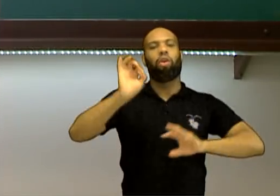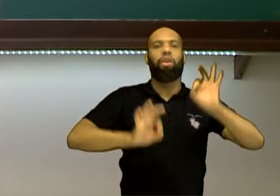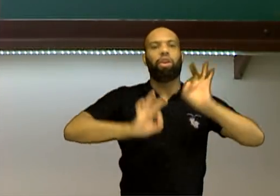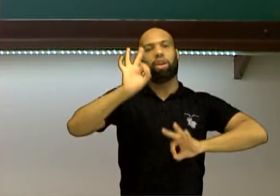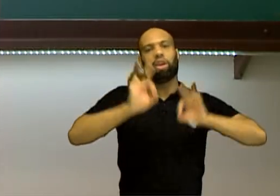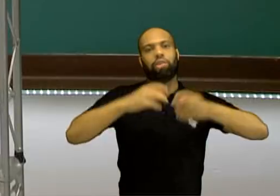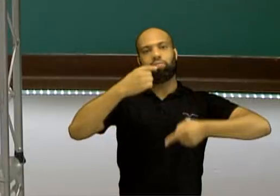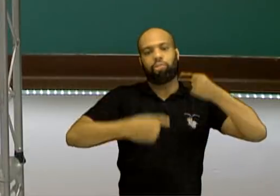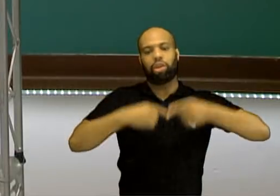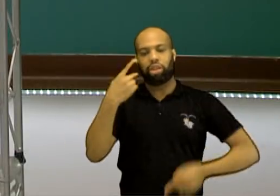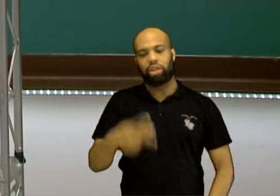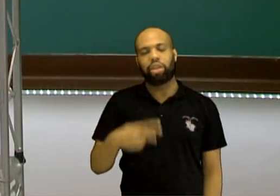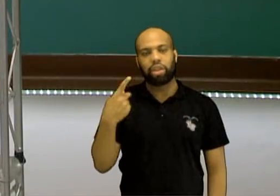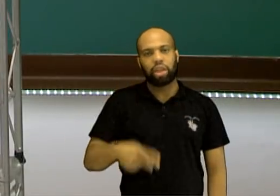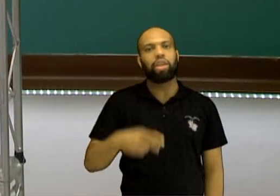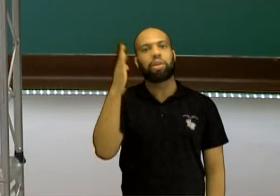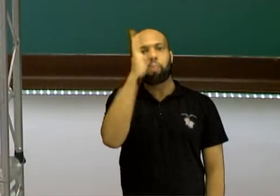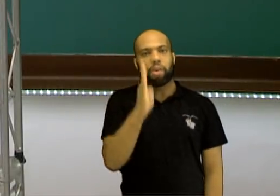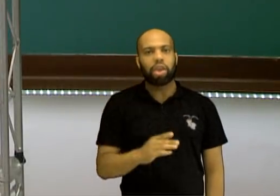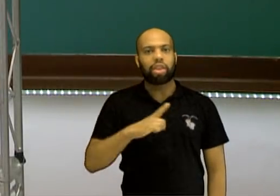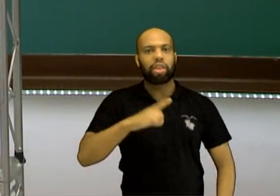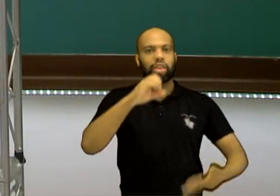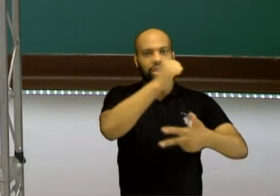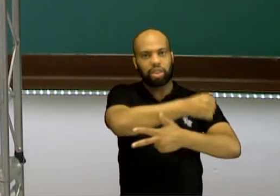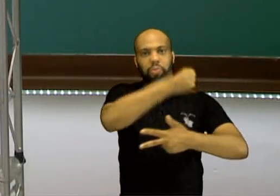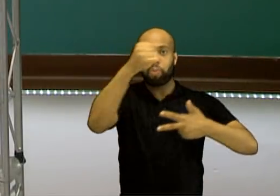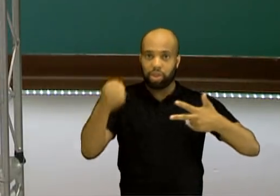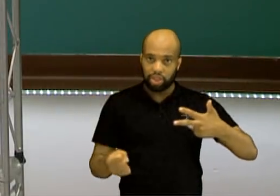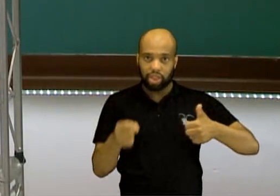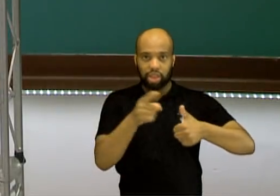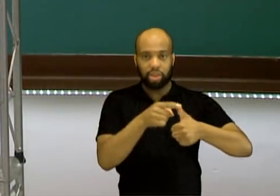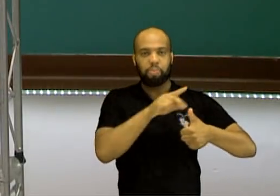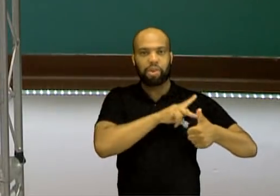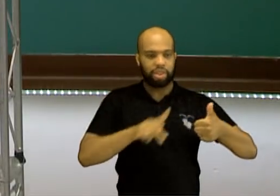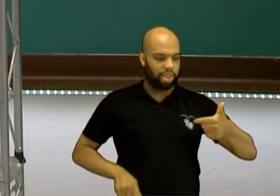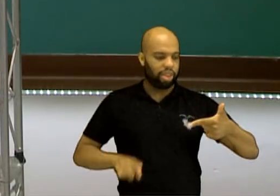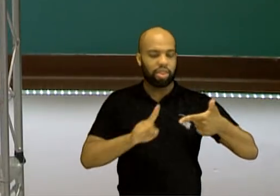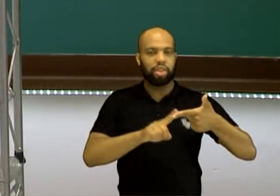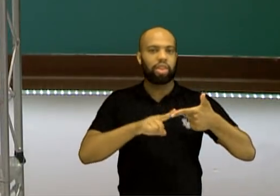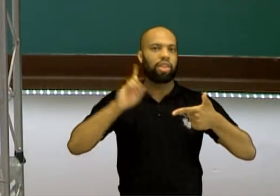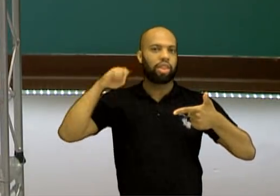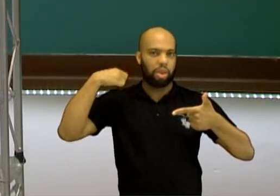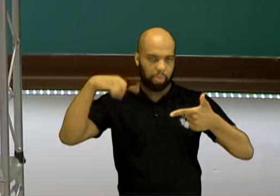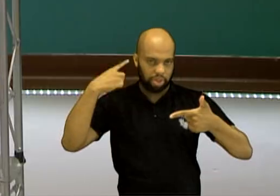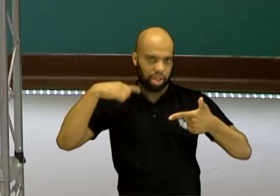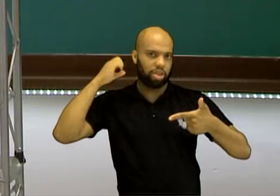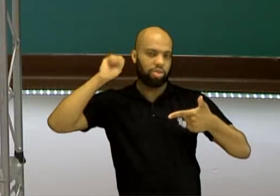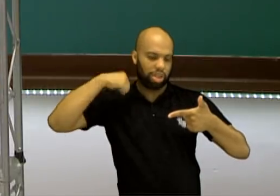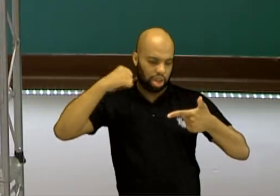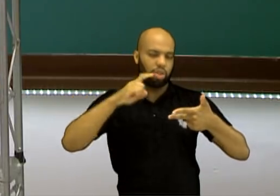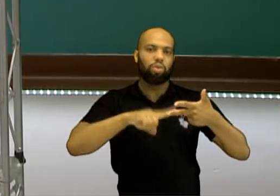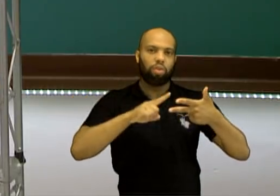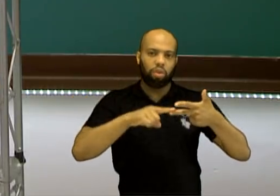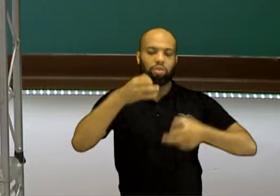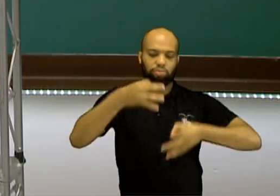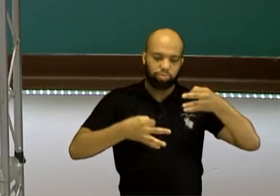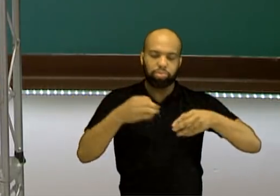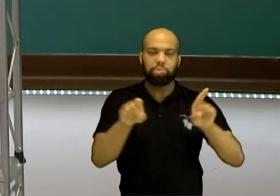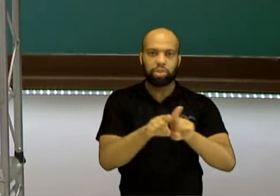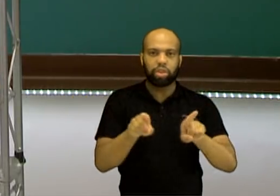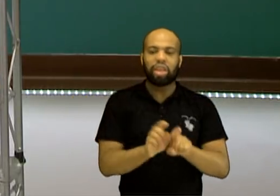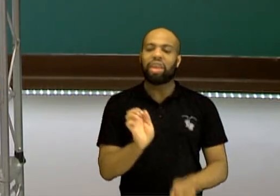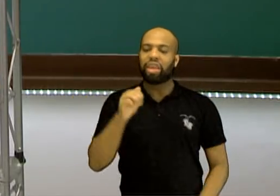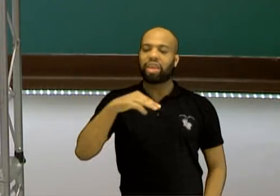organização política do nosso país, os três poderes, né? O legislativo, o executivo, o judiciário, quem faz parte, quem integra